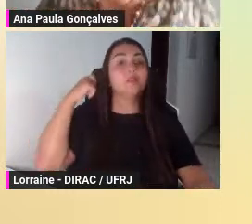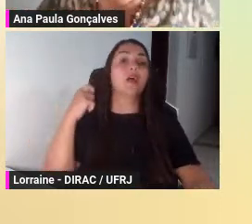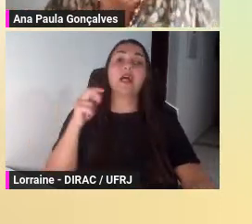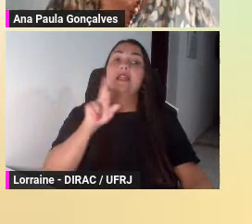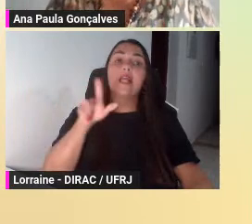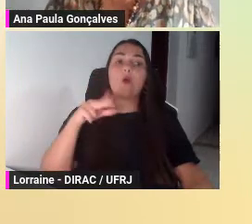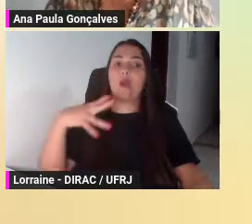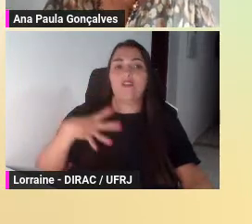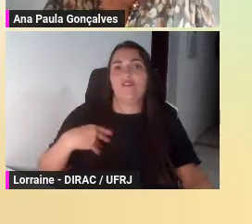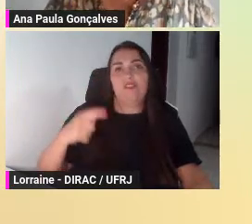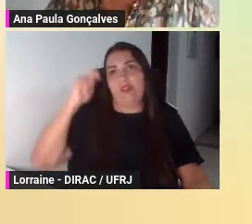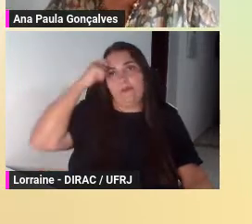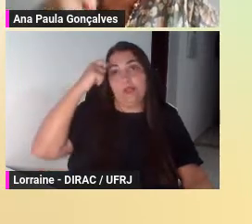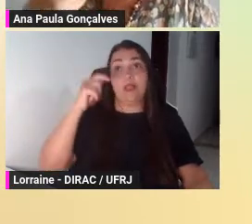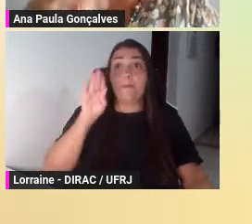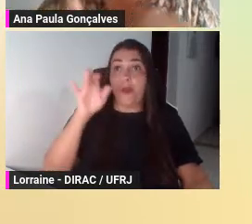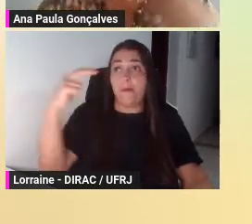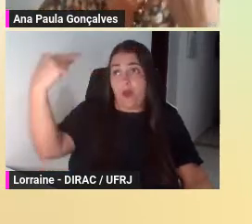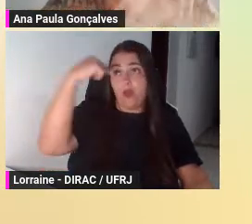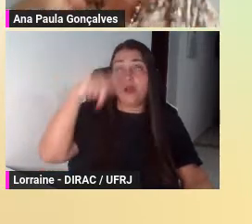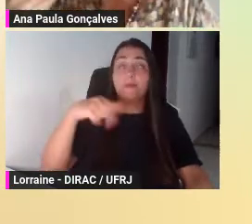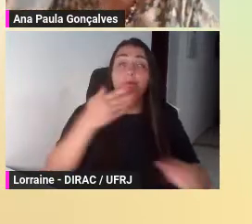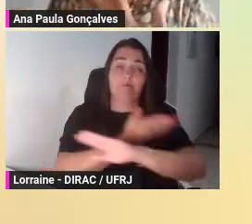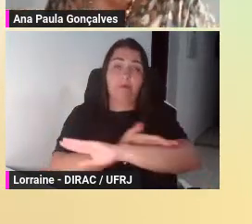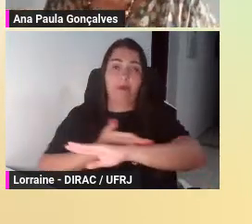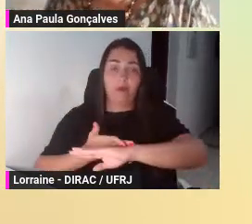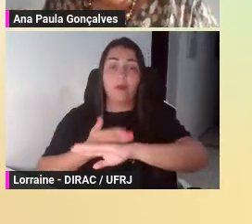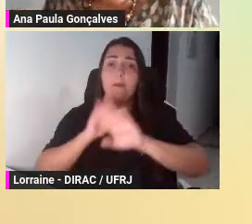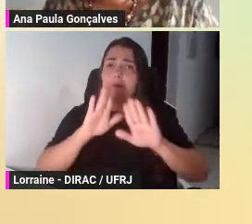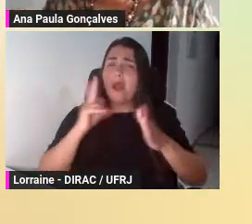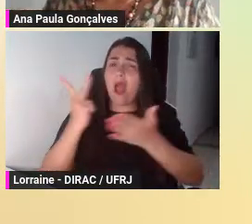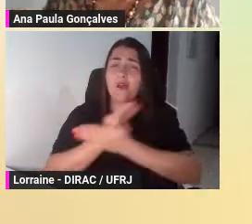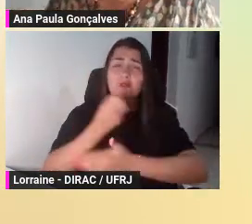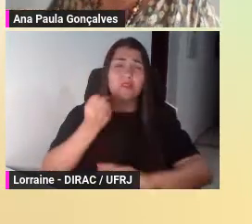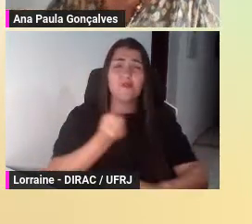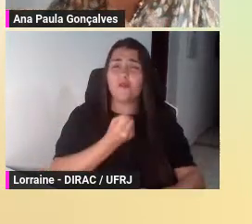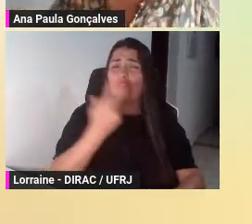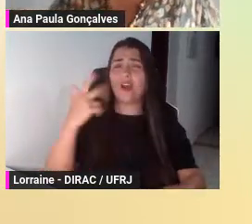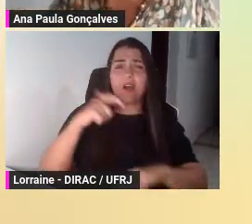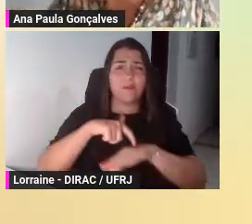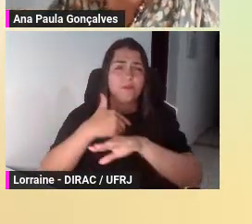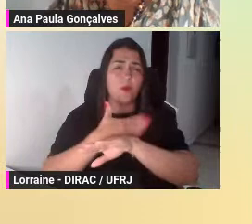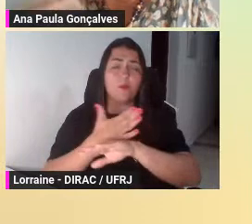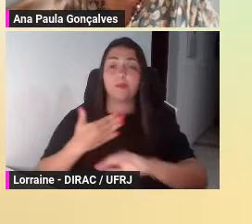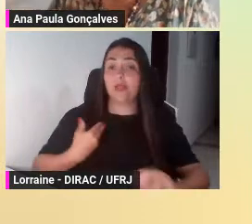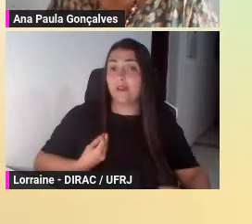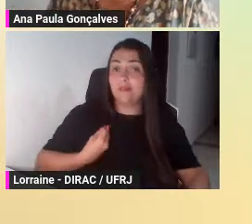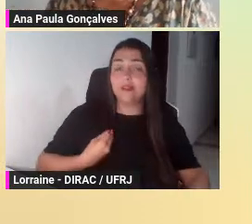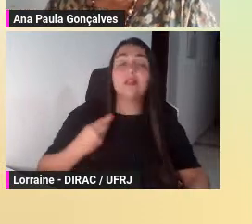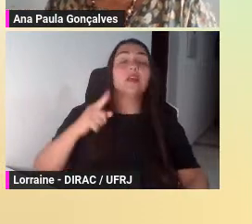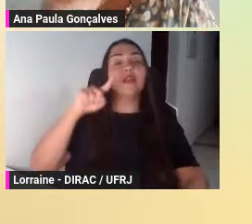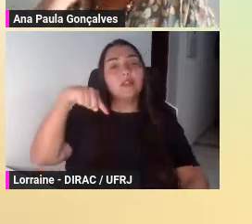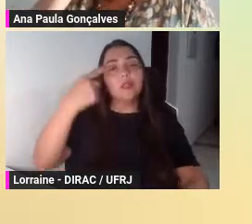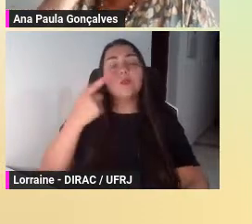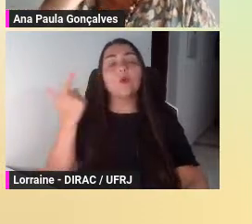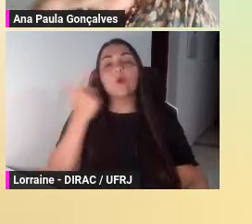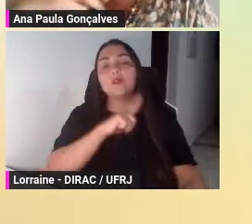ela teve uma filha branca. Mas eu vivi vários episódios na minha vida em que eu consegui depois